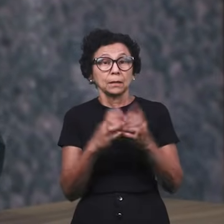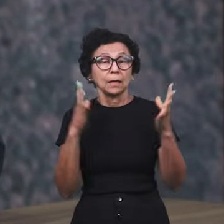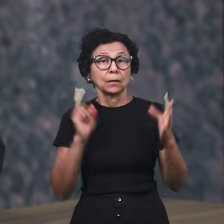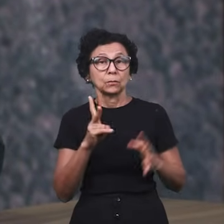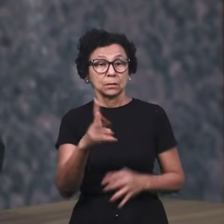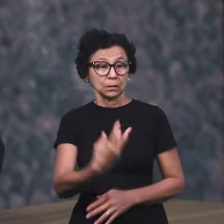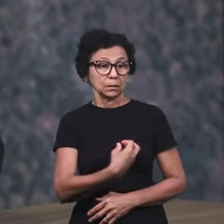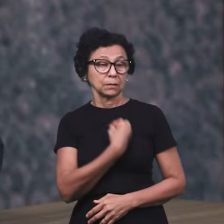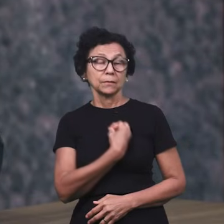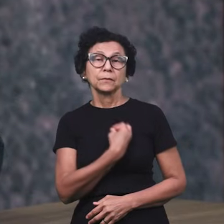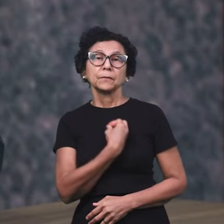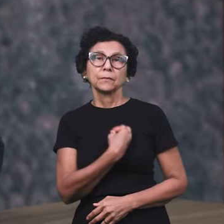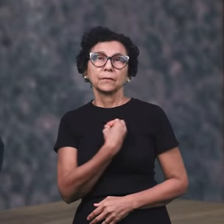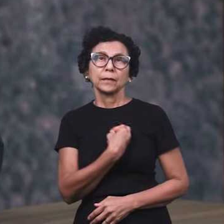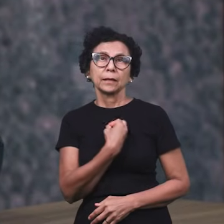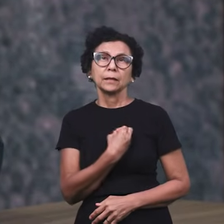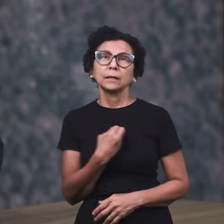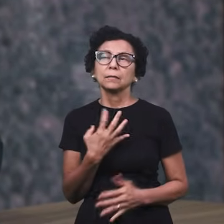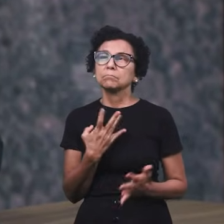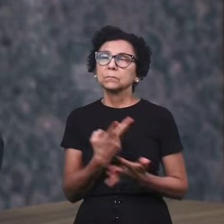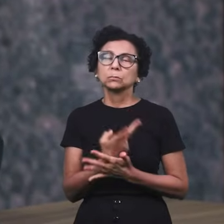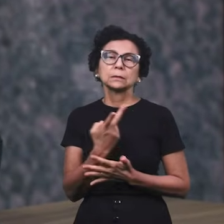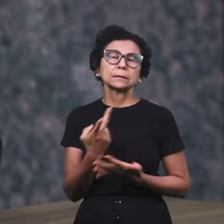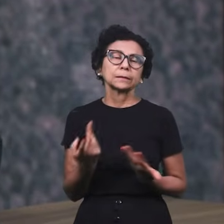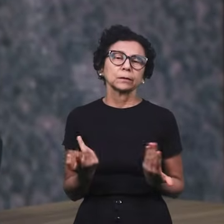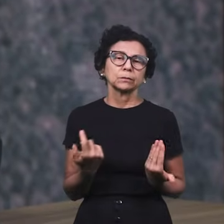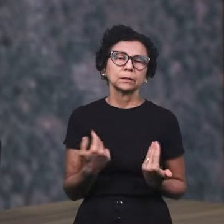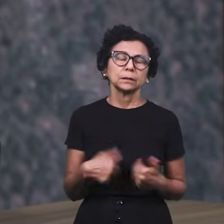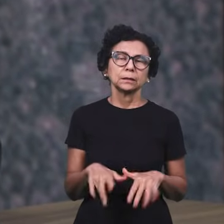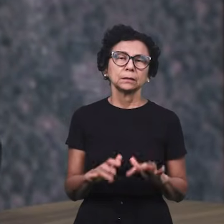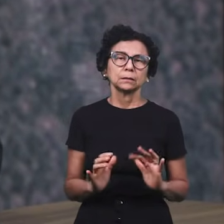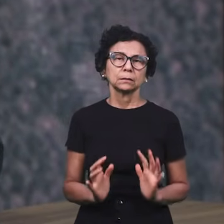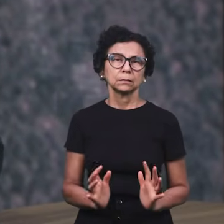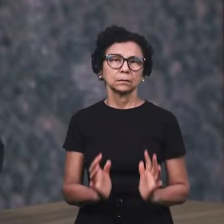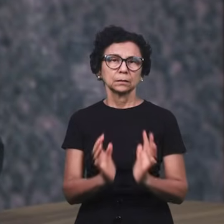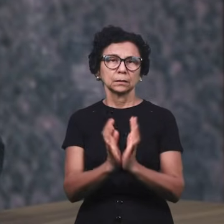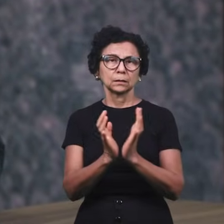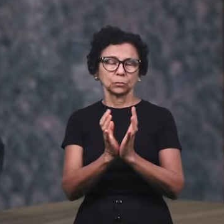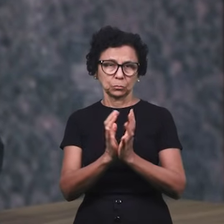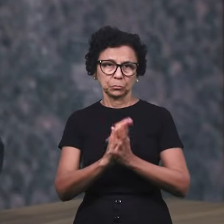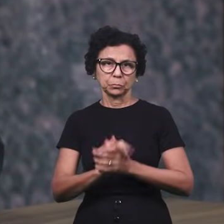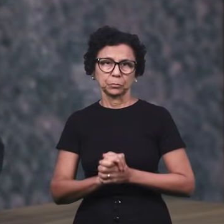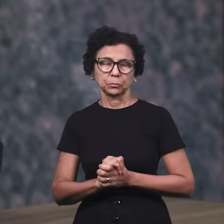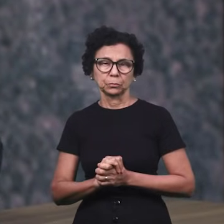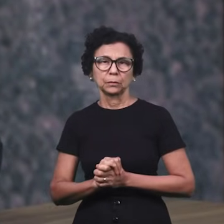terem sobrevivido, e em um determinado momento, eles